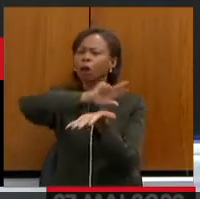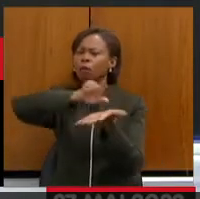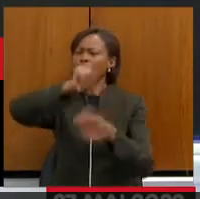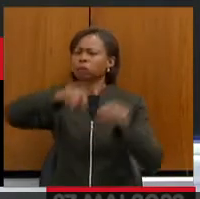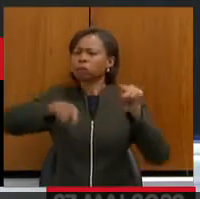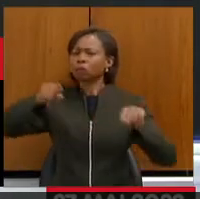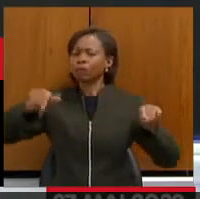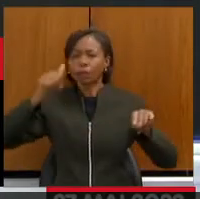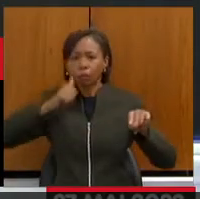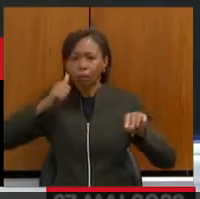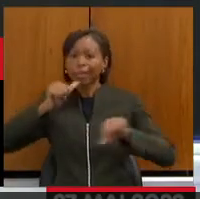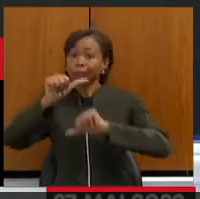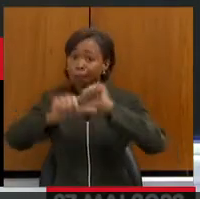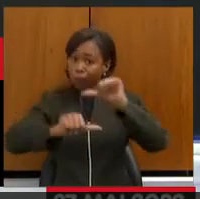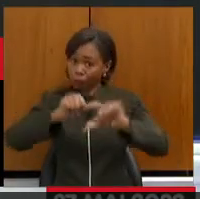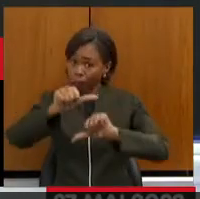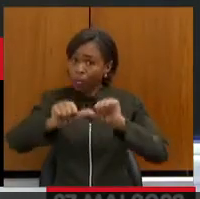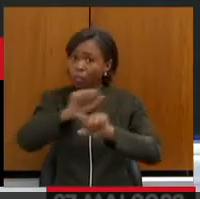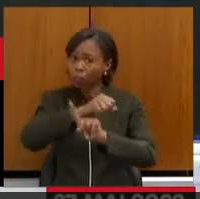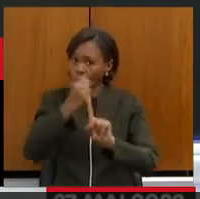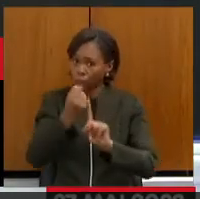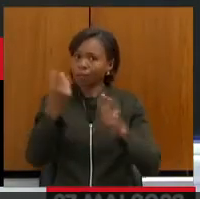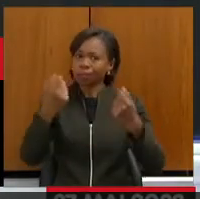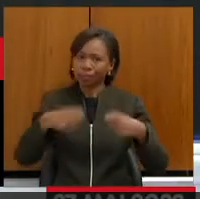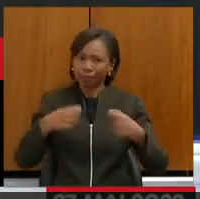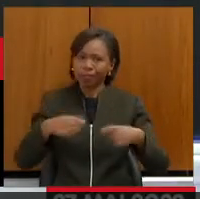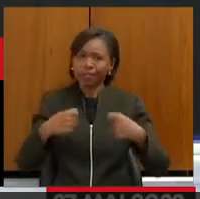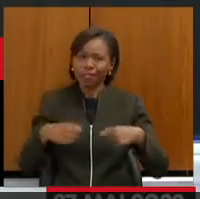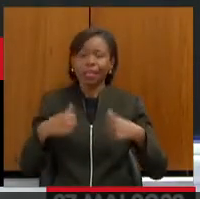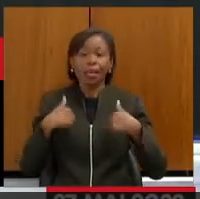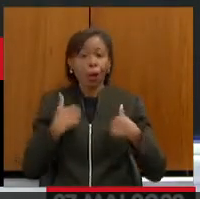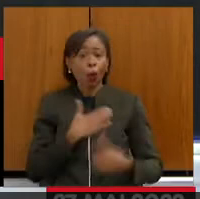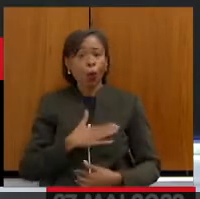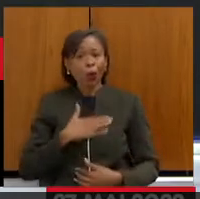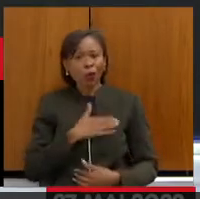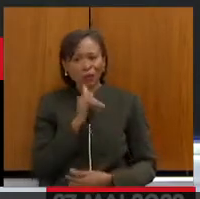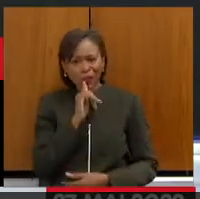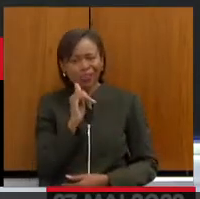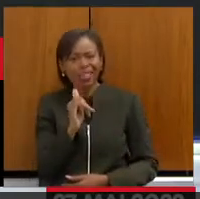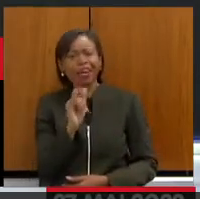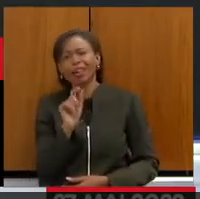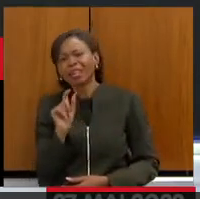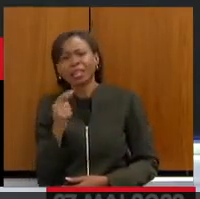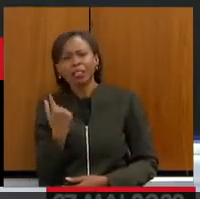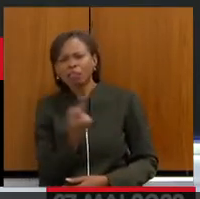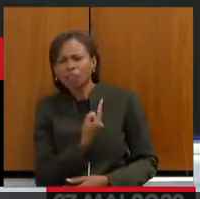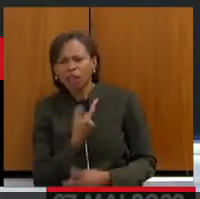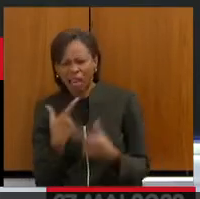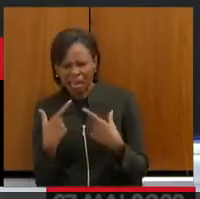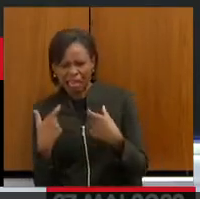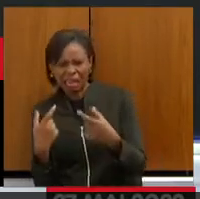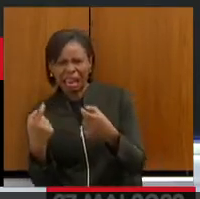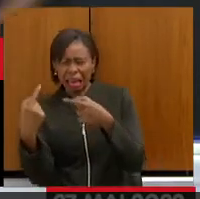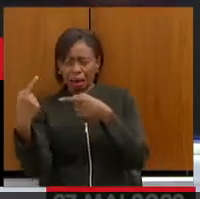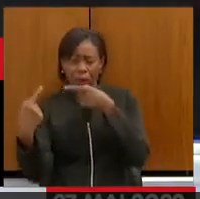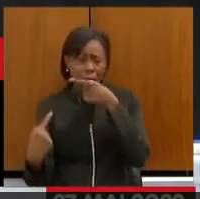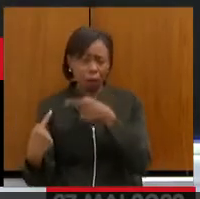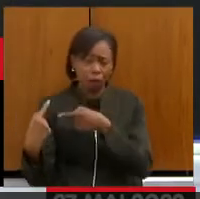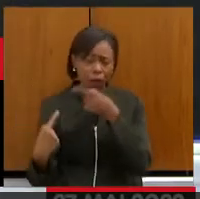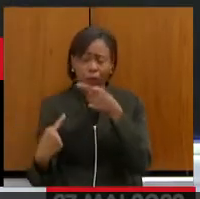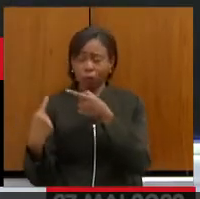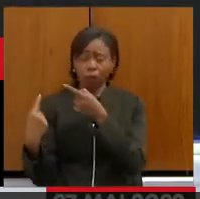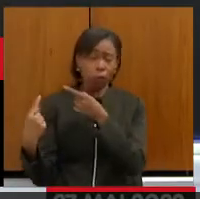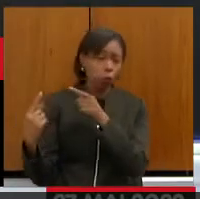mudanças concretas que nós possamos fazer na sociedade Eu gosto muito de frisar que nós não queremos guerra com nossos parceiros